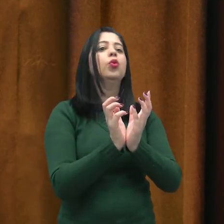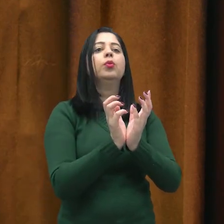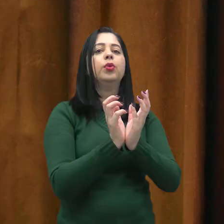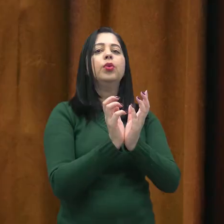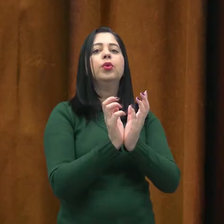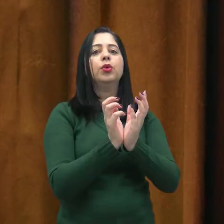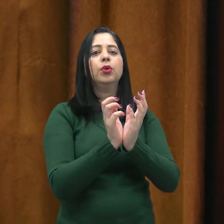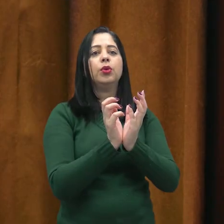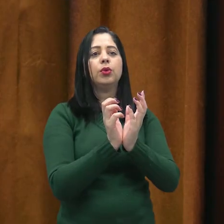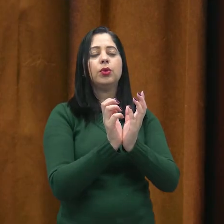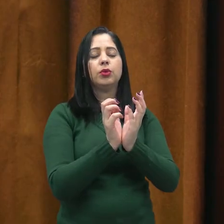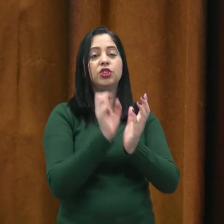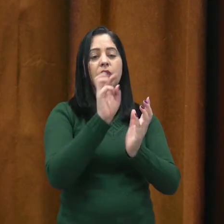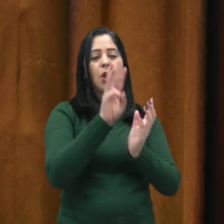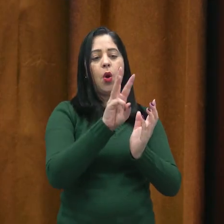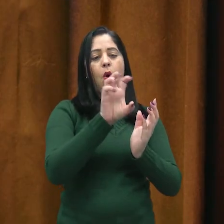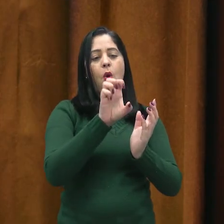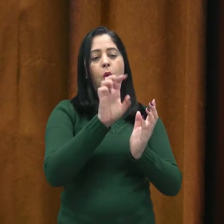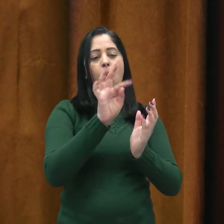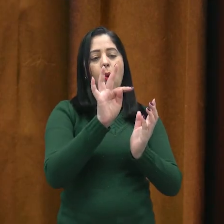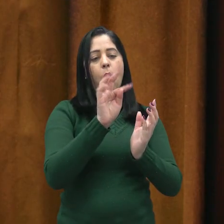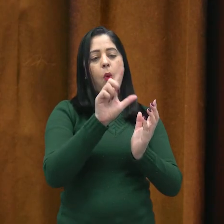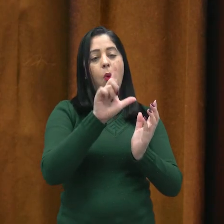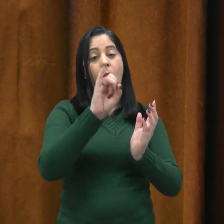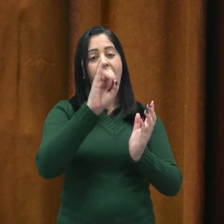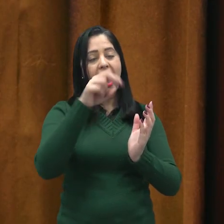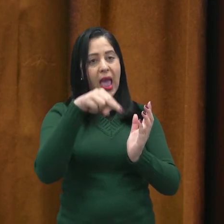que proporciona campeonatos